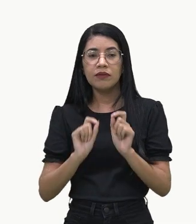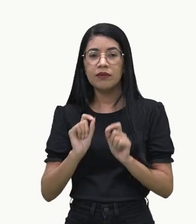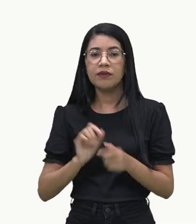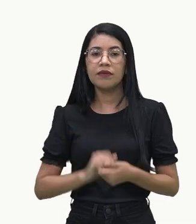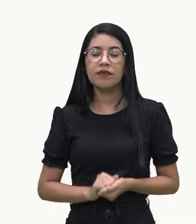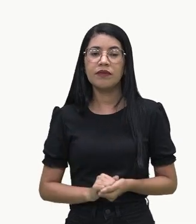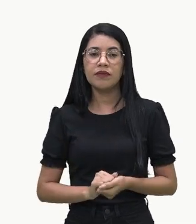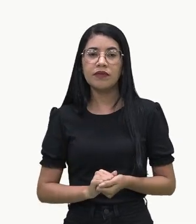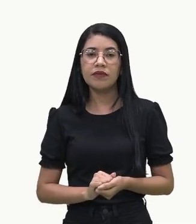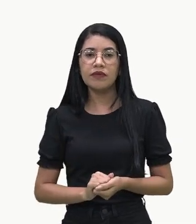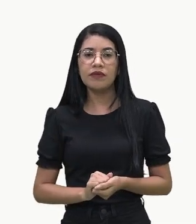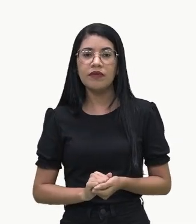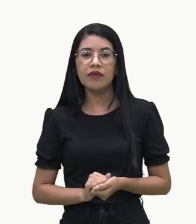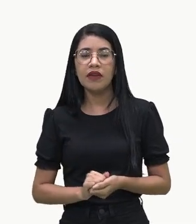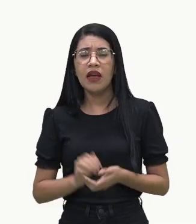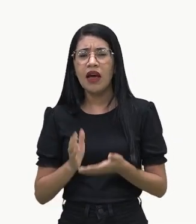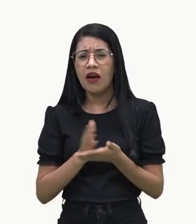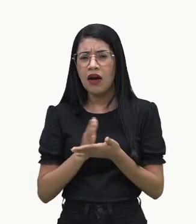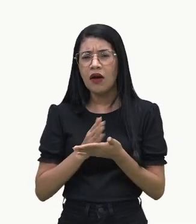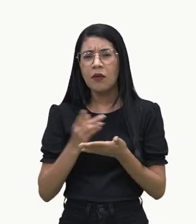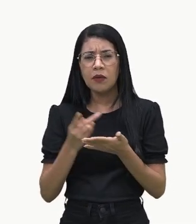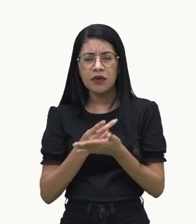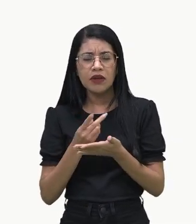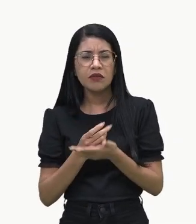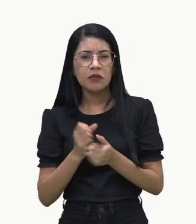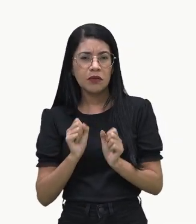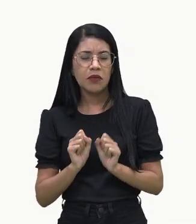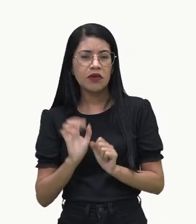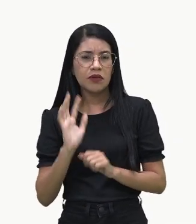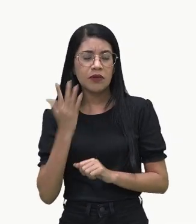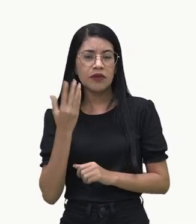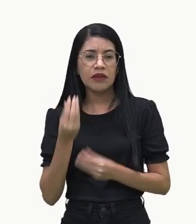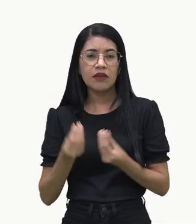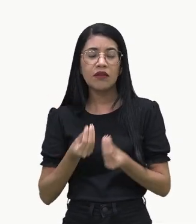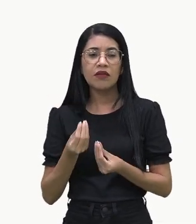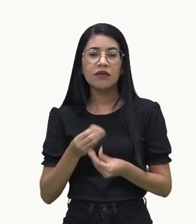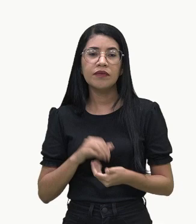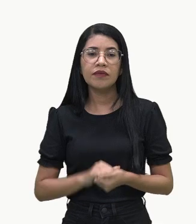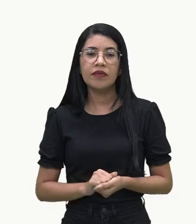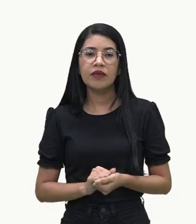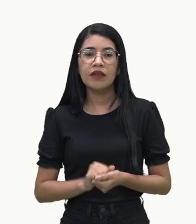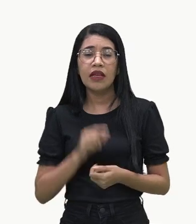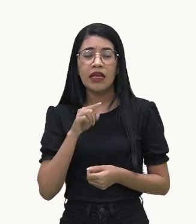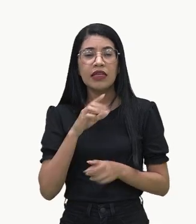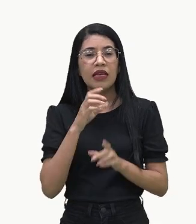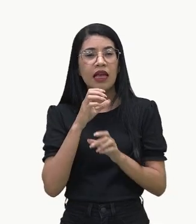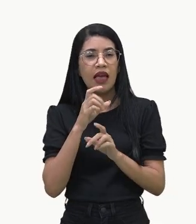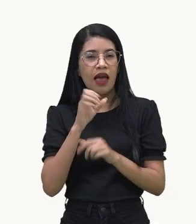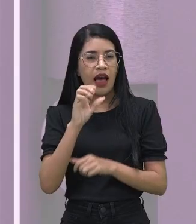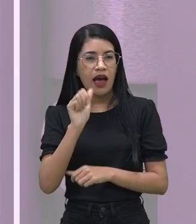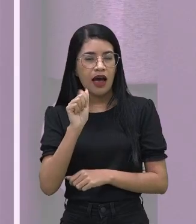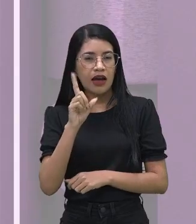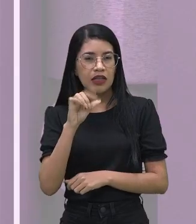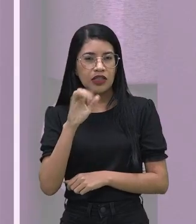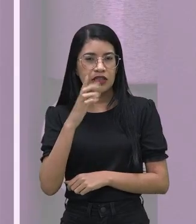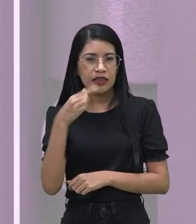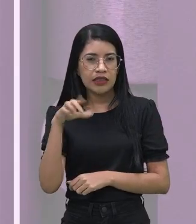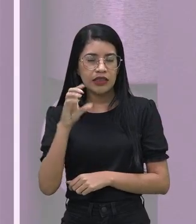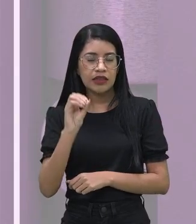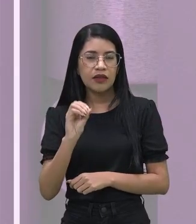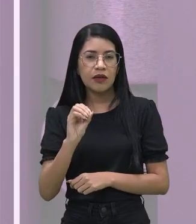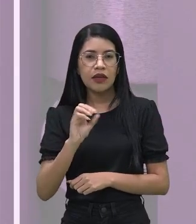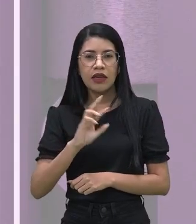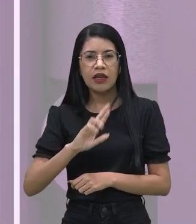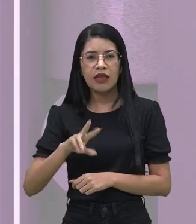enquanto aluno, nós cometemos, e até mesmo os professores costumam falar, o nome dessa operação aí é adição, não é? E a gente costuma